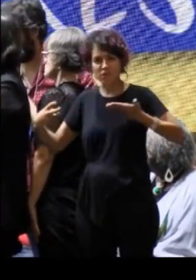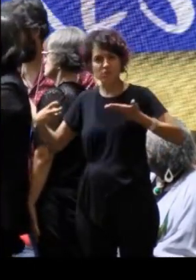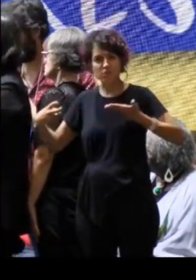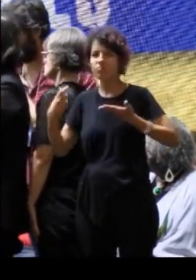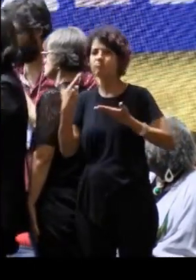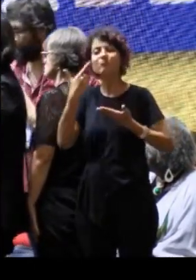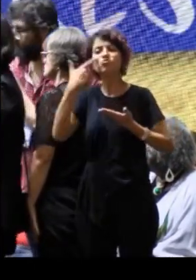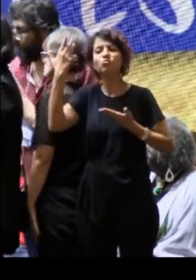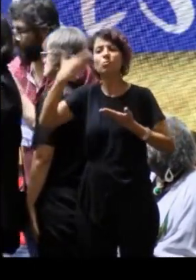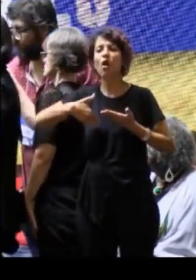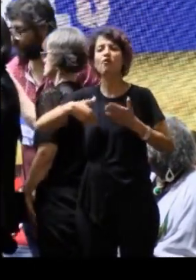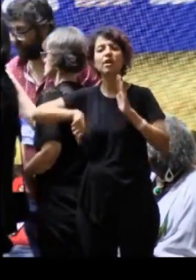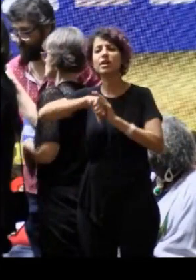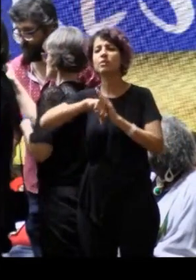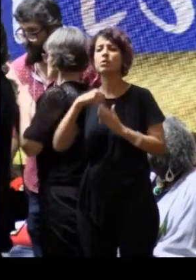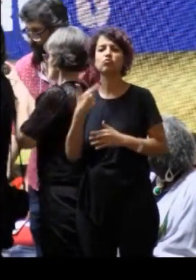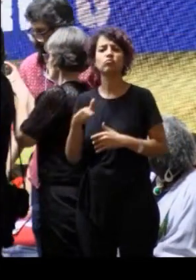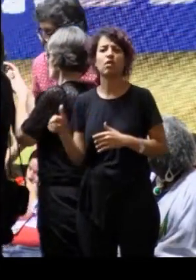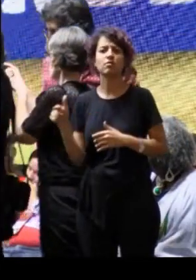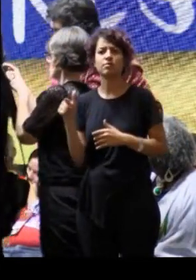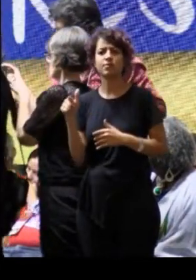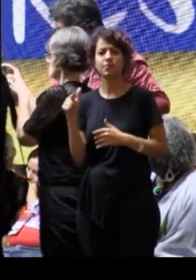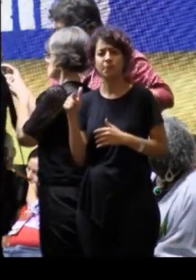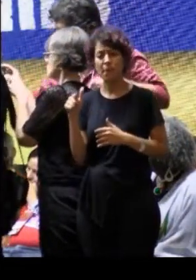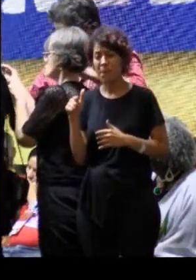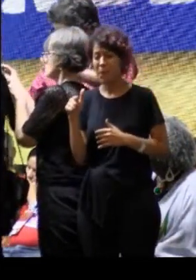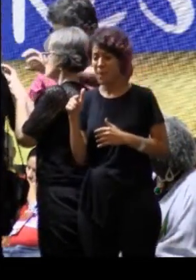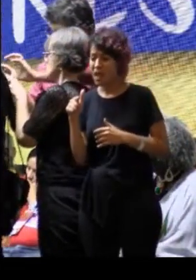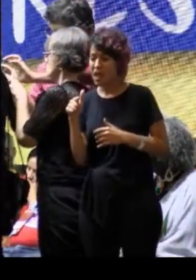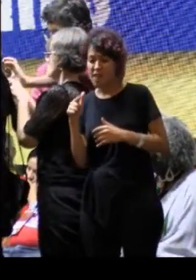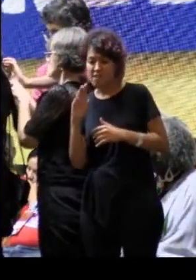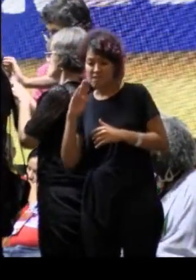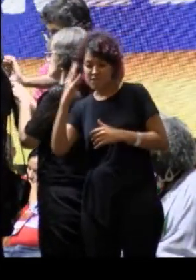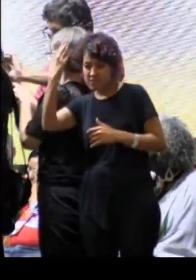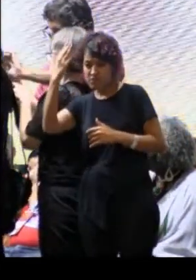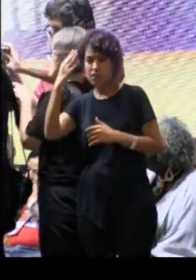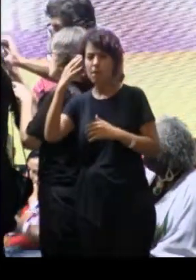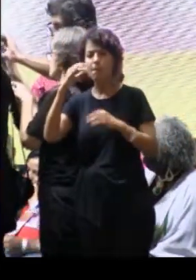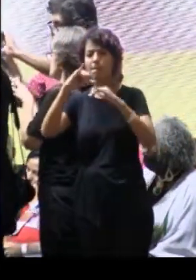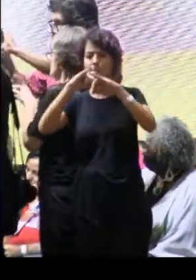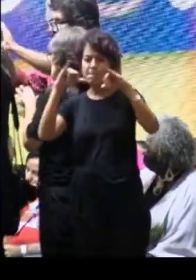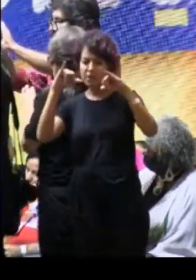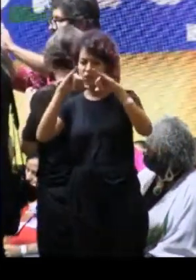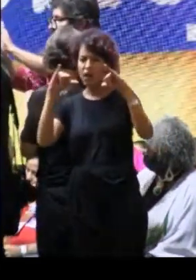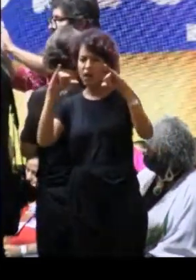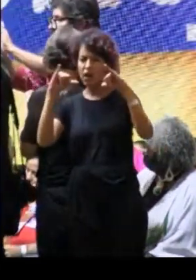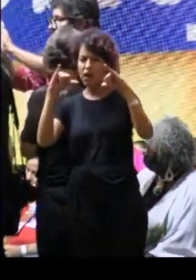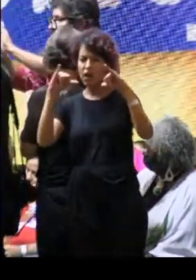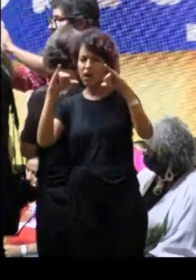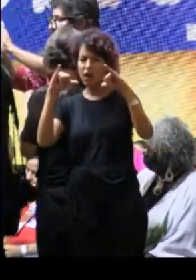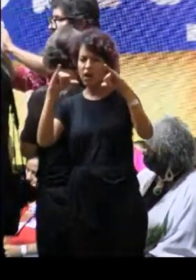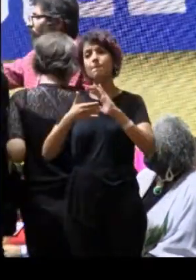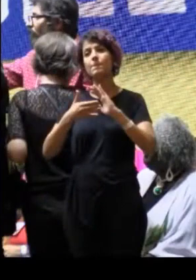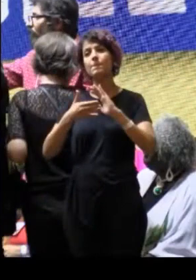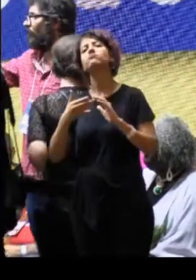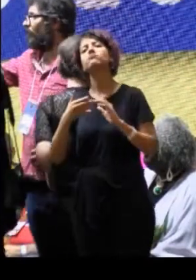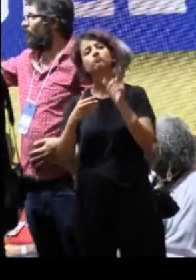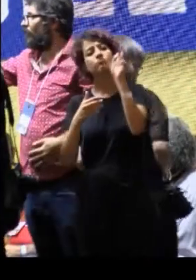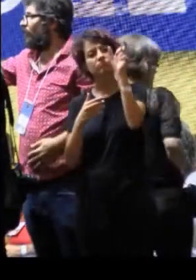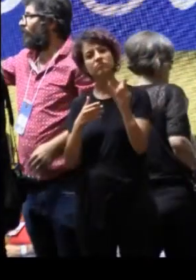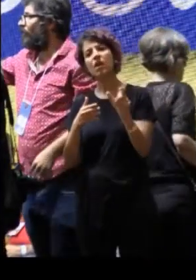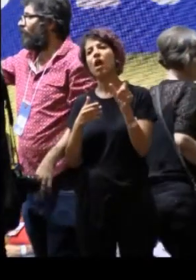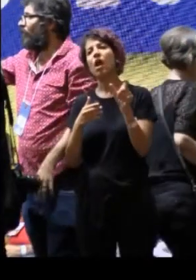Não fomos nós que sustentamos uma farsa judicial imediata para tirar do páreo o candidato